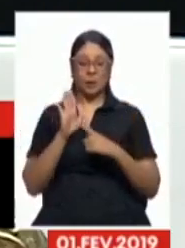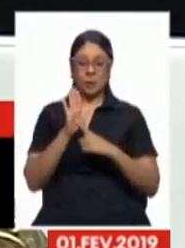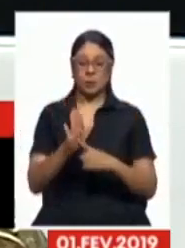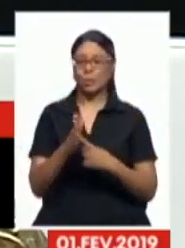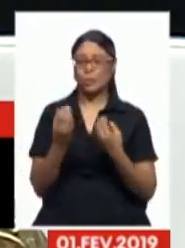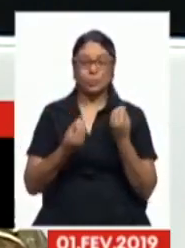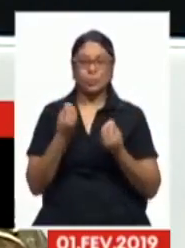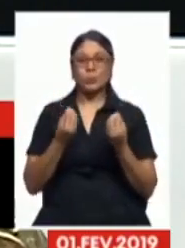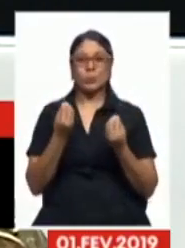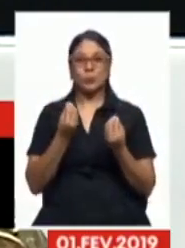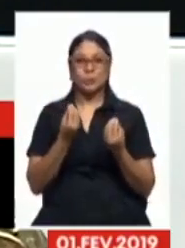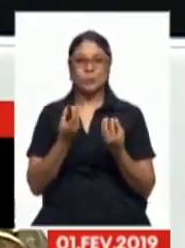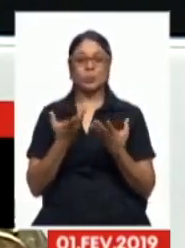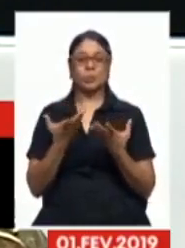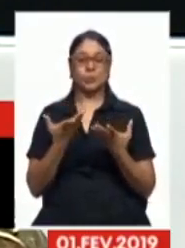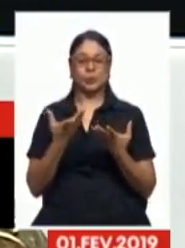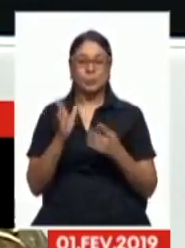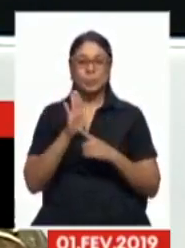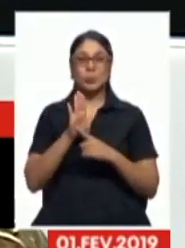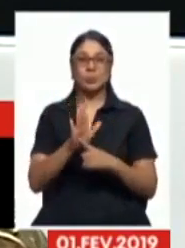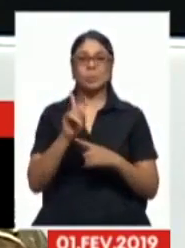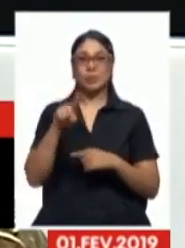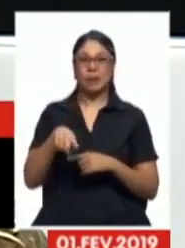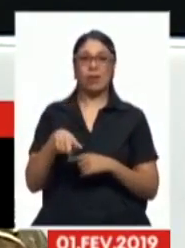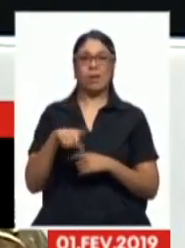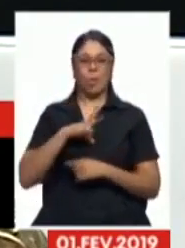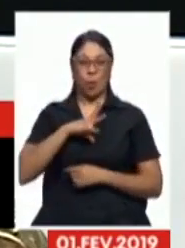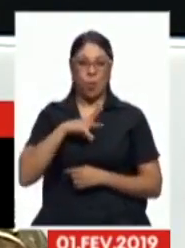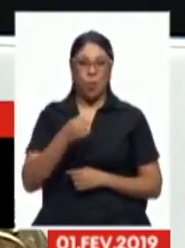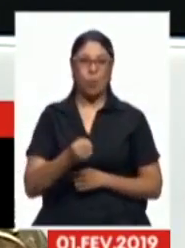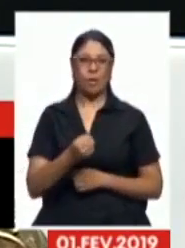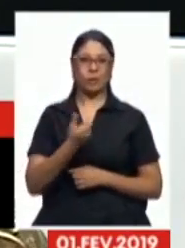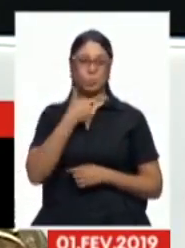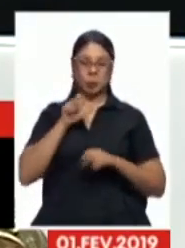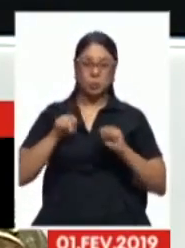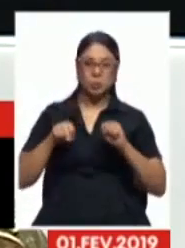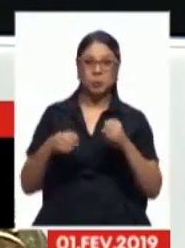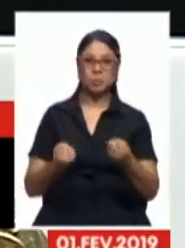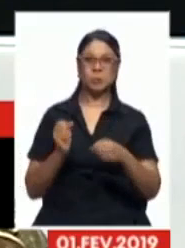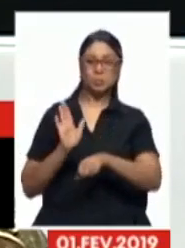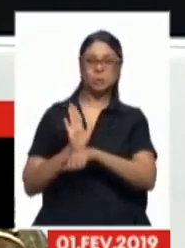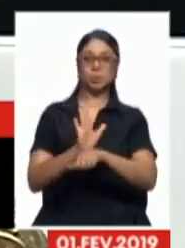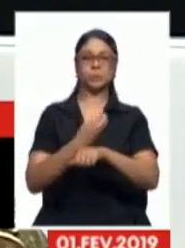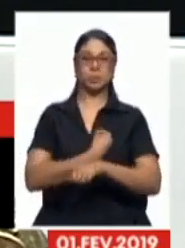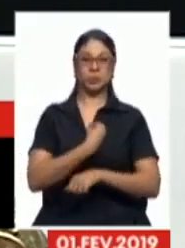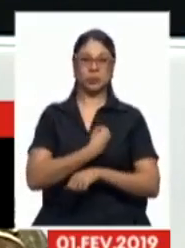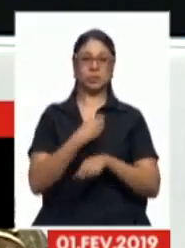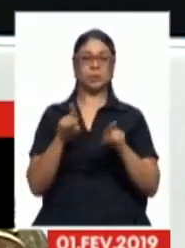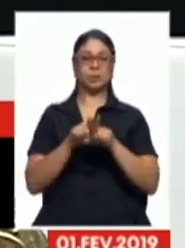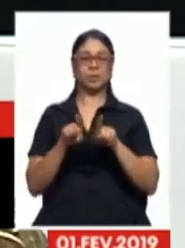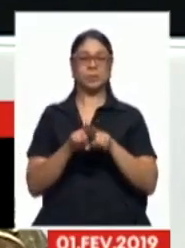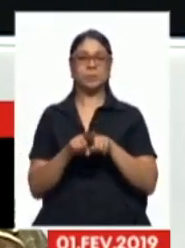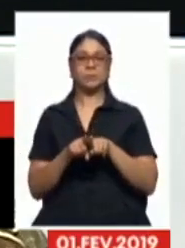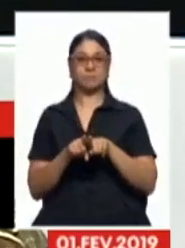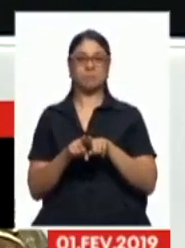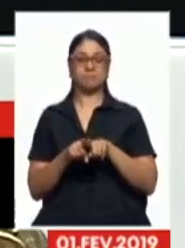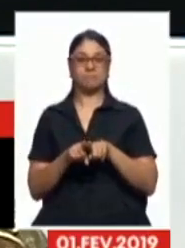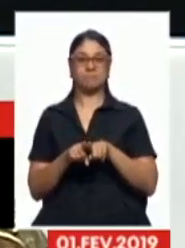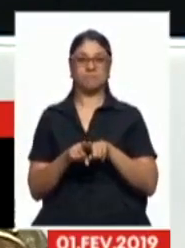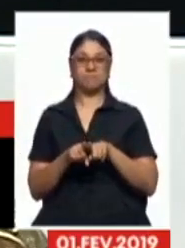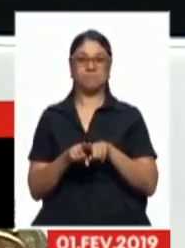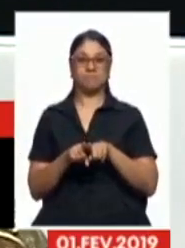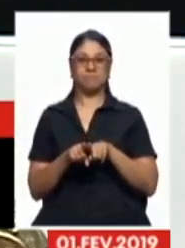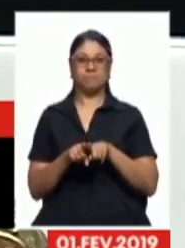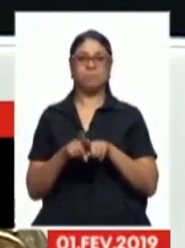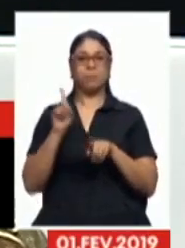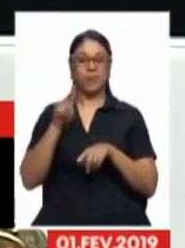coragem na defesa e proteção da vida e da própria natureza, obras da criação